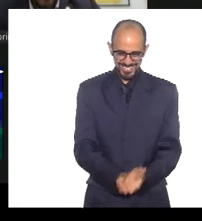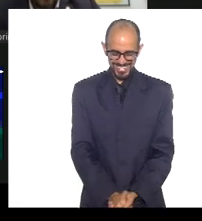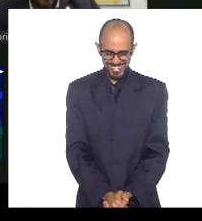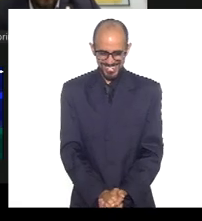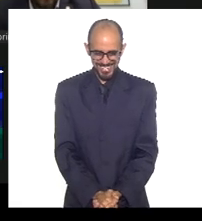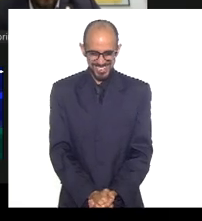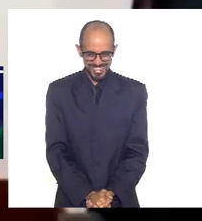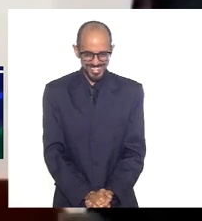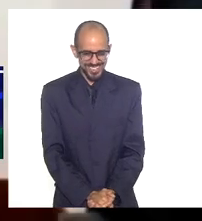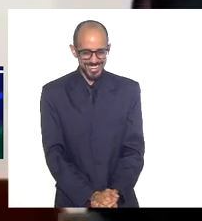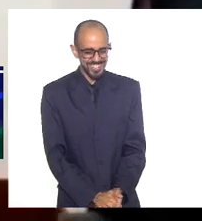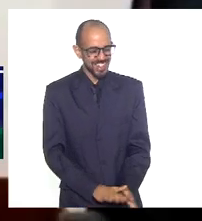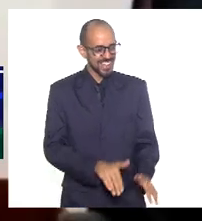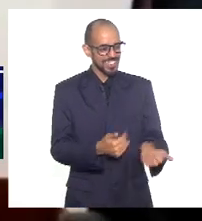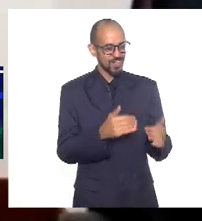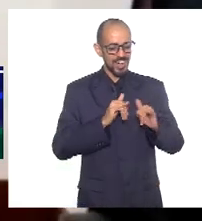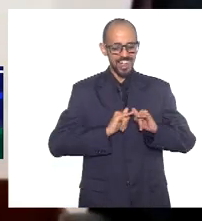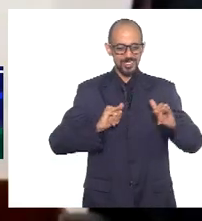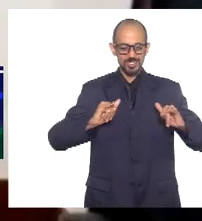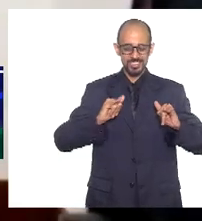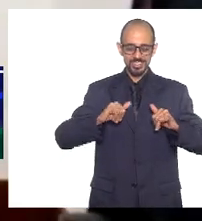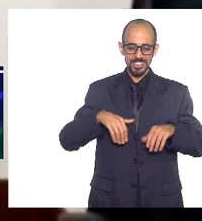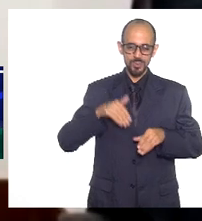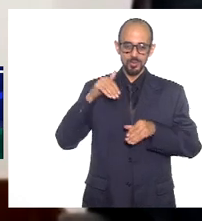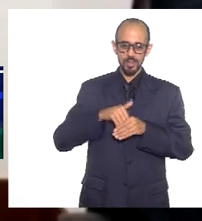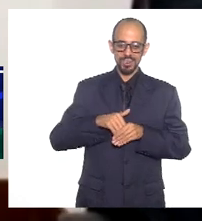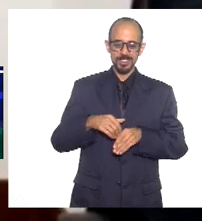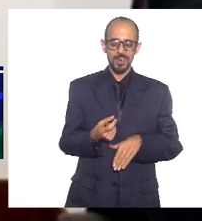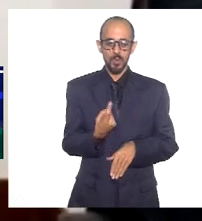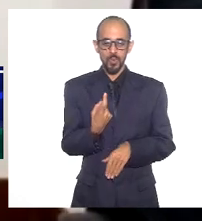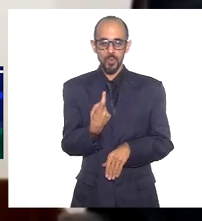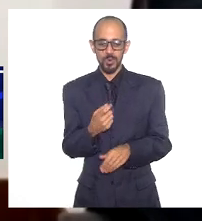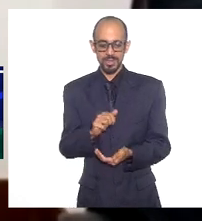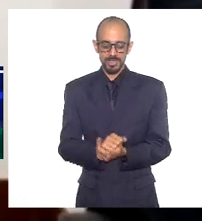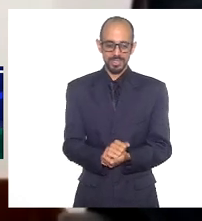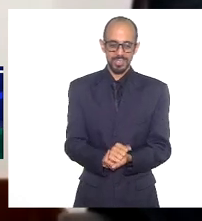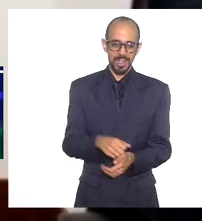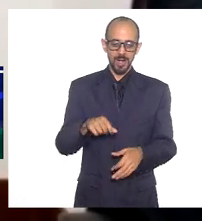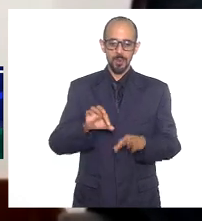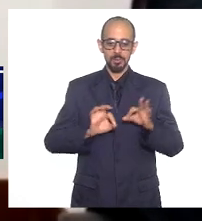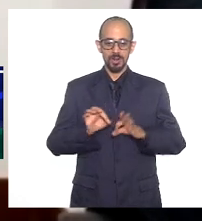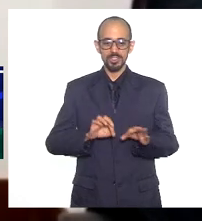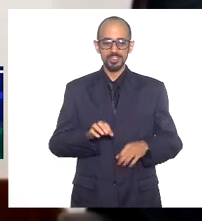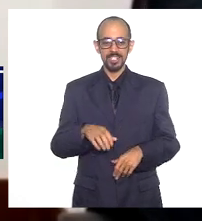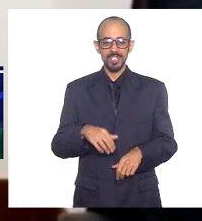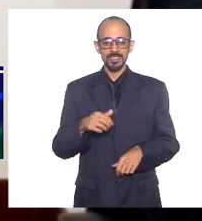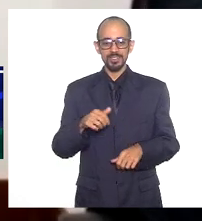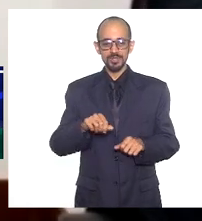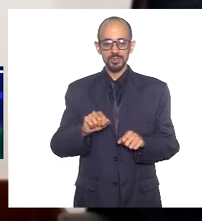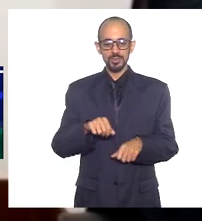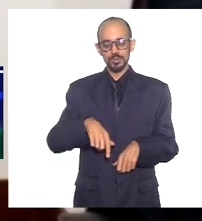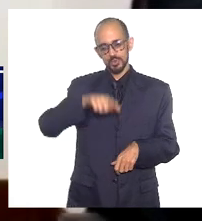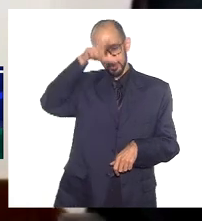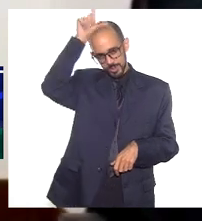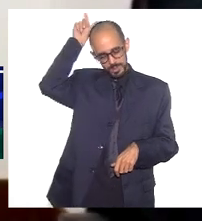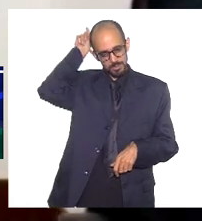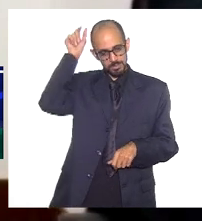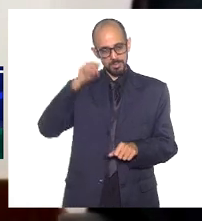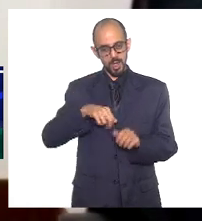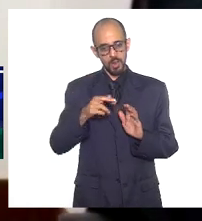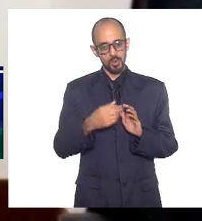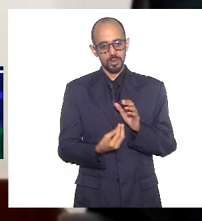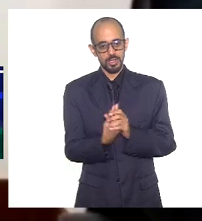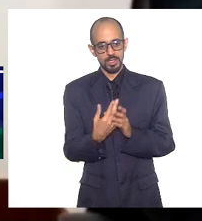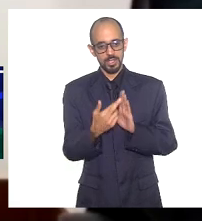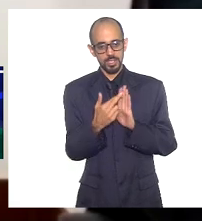anuncio em regime de urgência em votação em discussão única projeto de lei quarenta e um zero sete dois mil e vinte e um de autoria deputado Luiz Paulo regulamento da lei